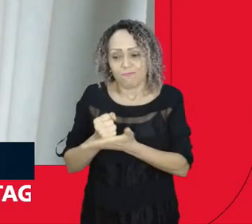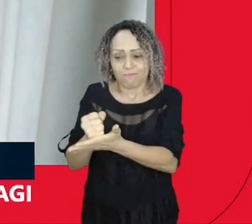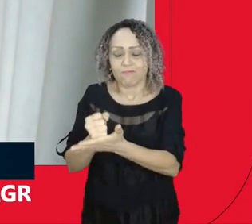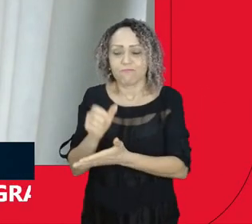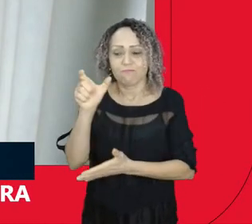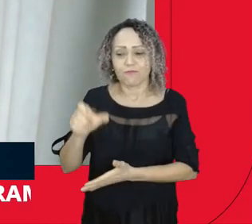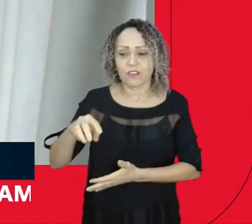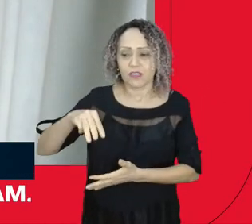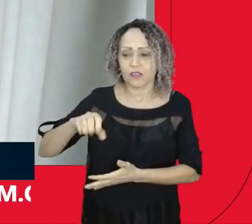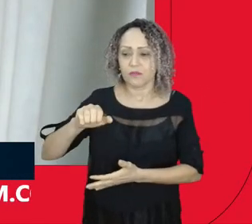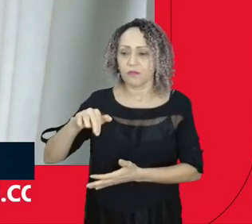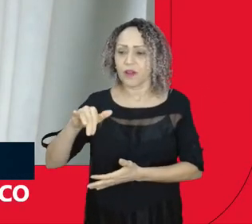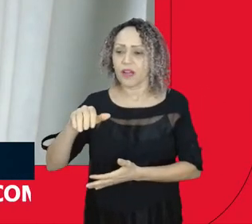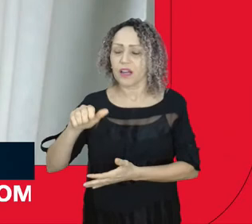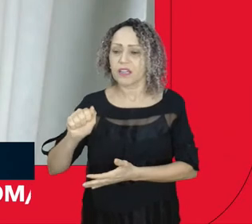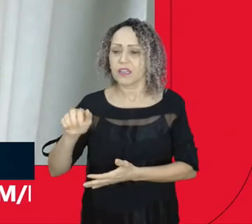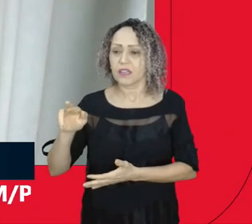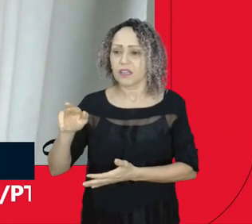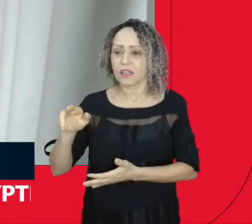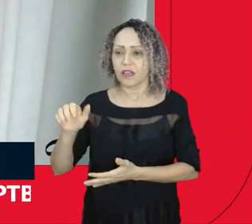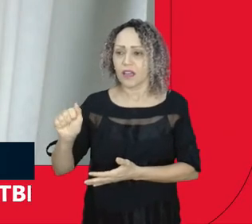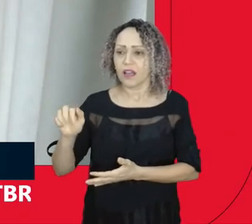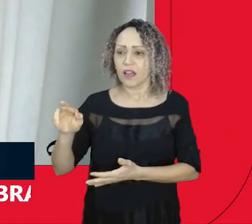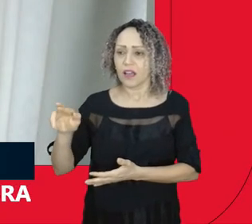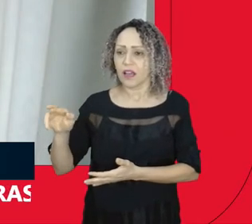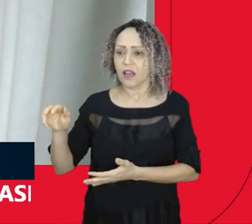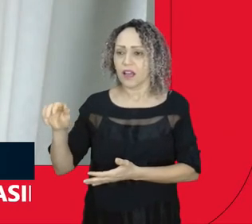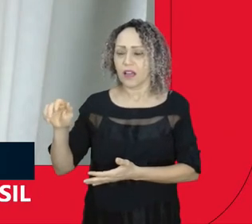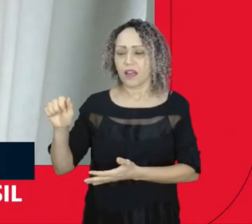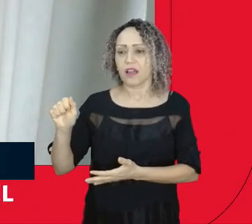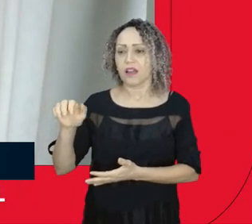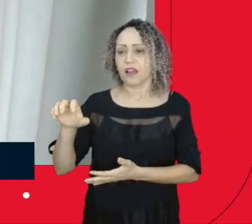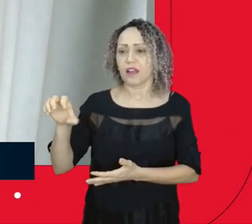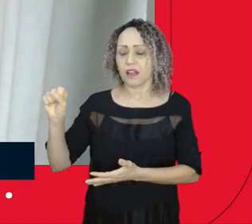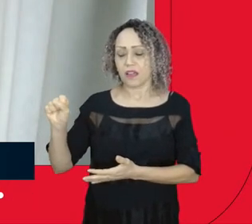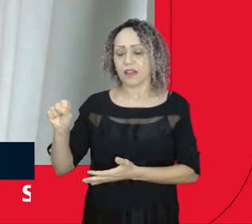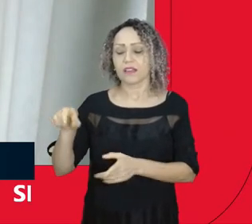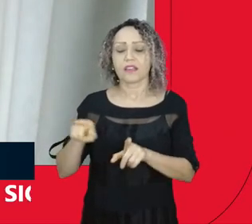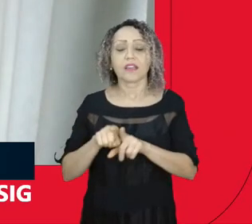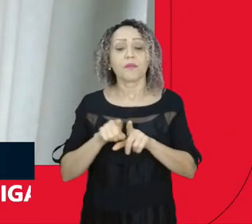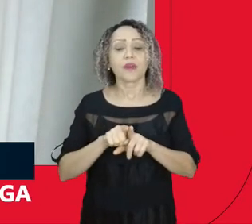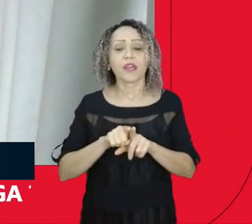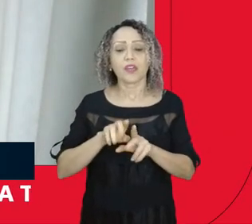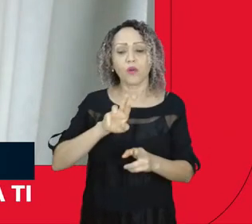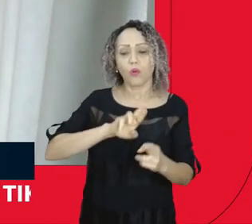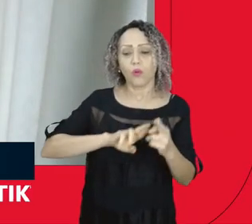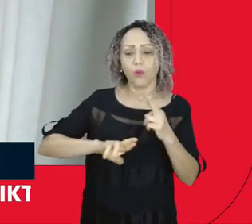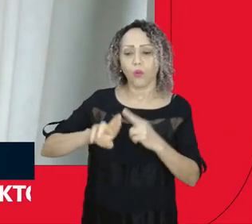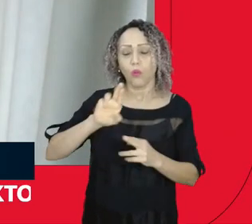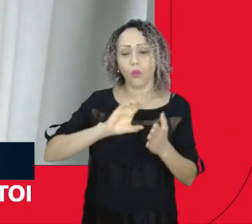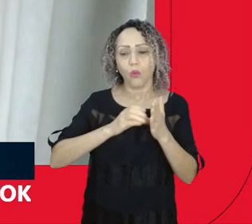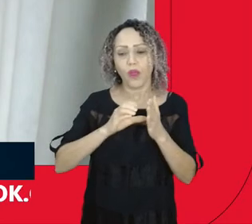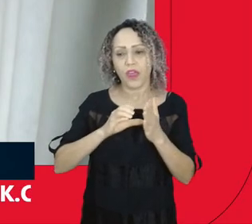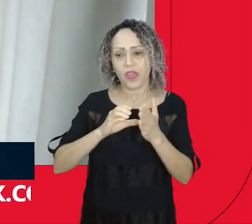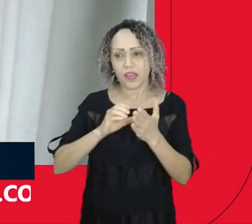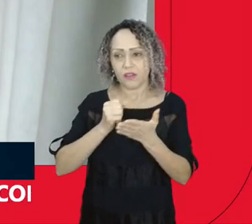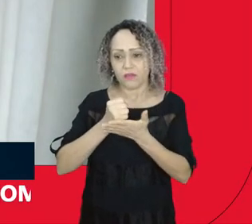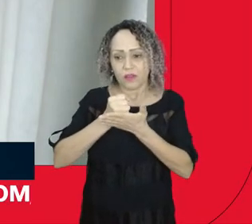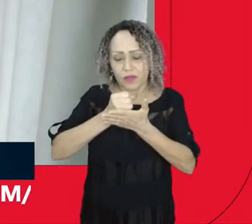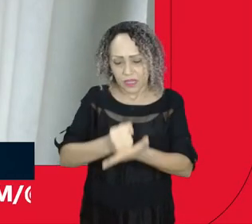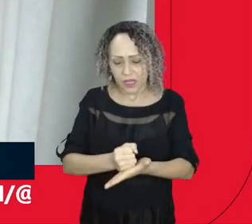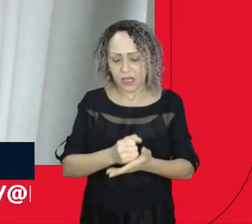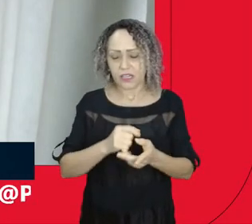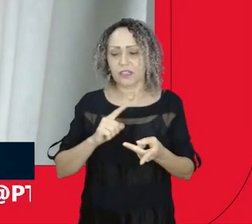conselho também a Federação Rede Sustentabilidade e PSOL, que tiveram a